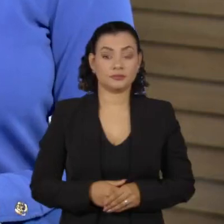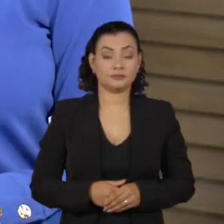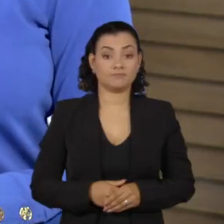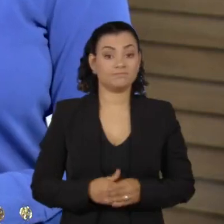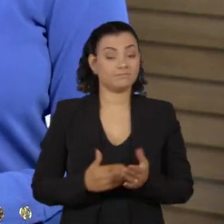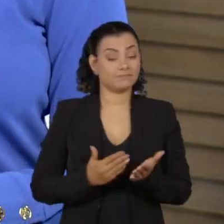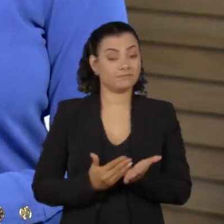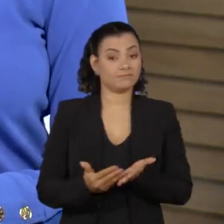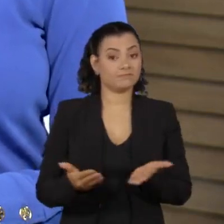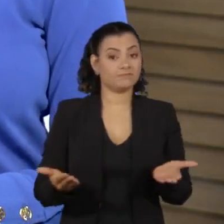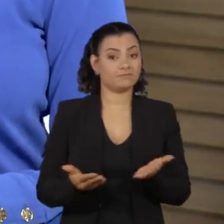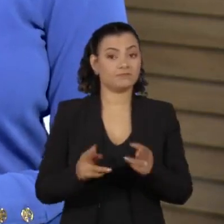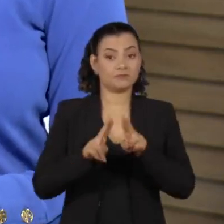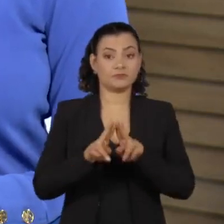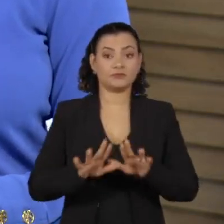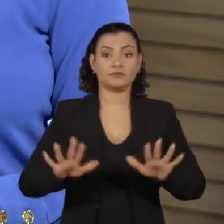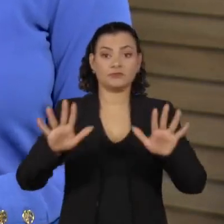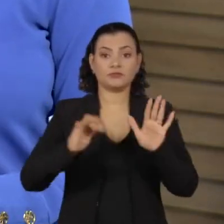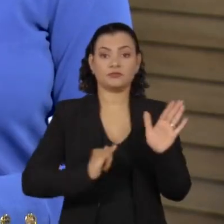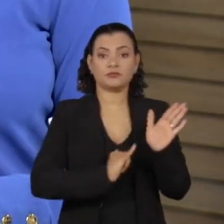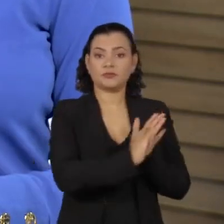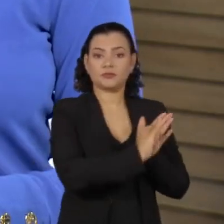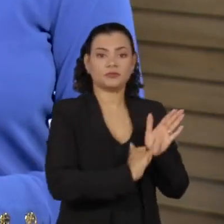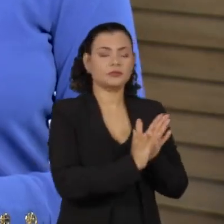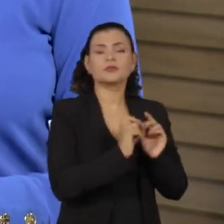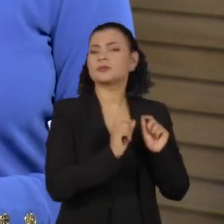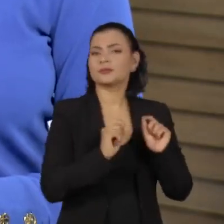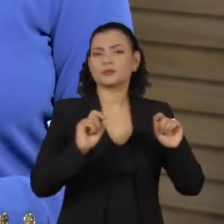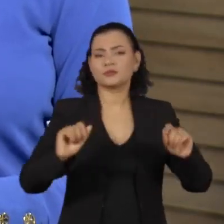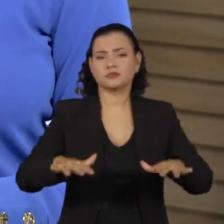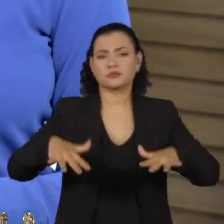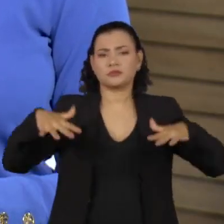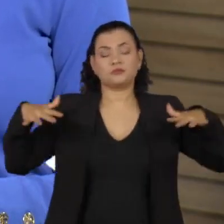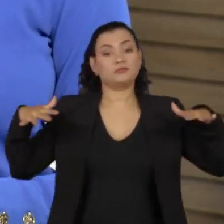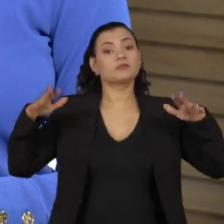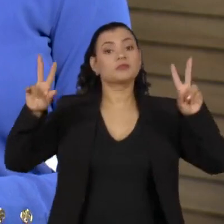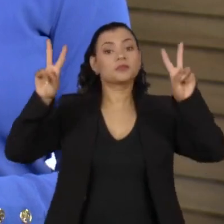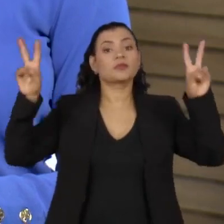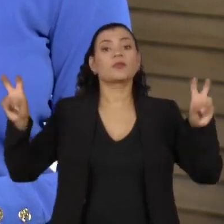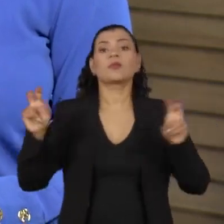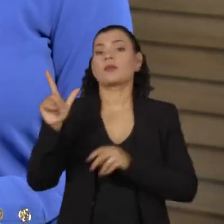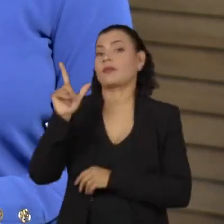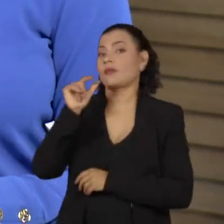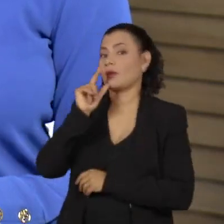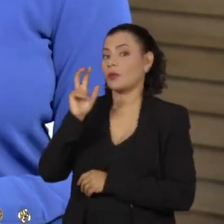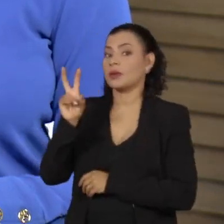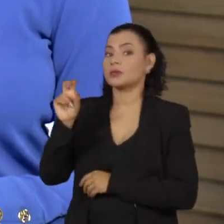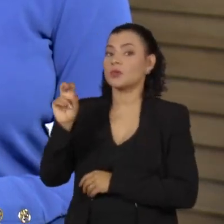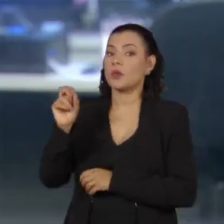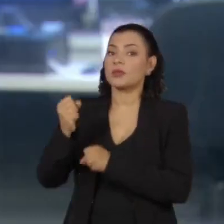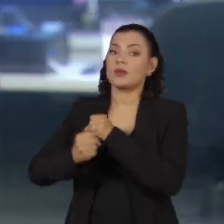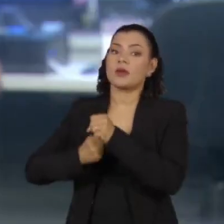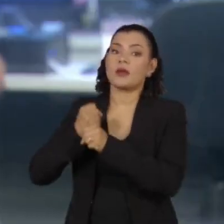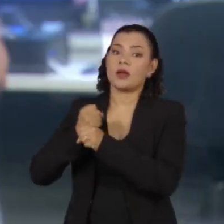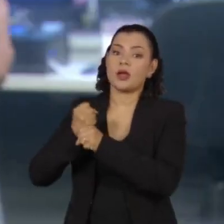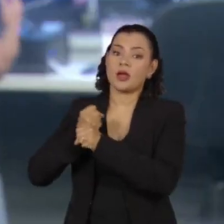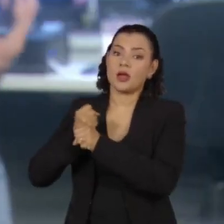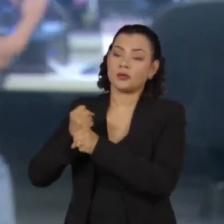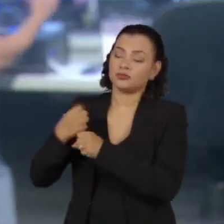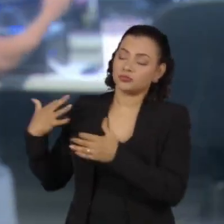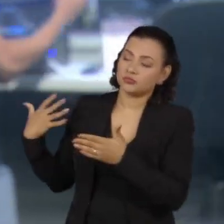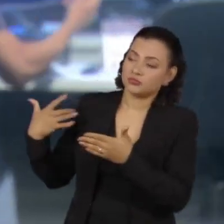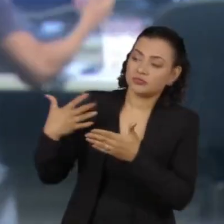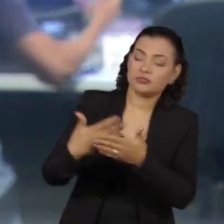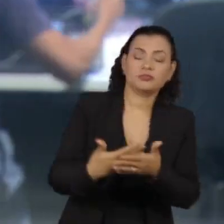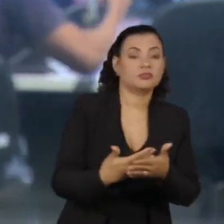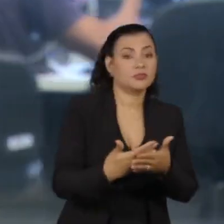começou hoje nas Nações Unidas em Nova York a maior conferência da água em quase 50 anos o